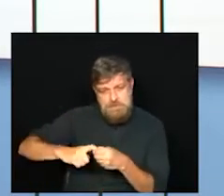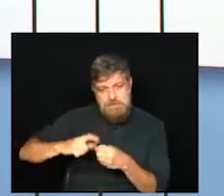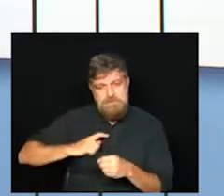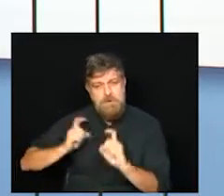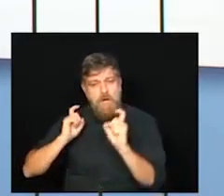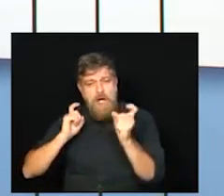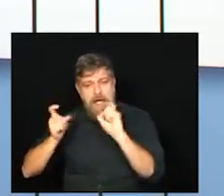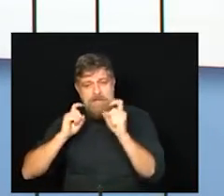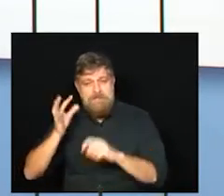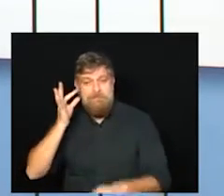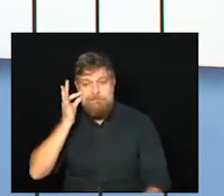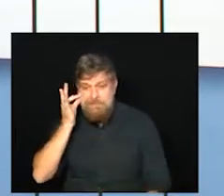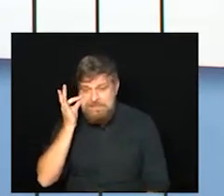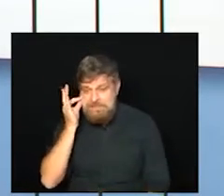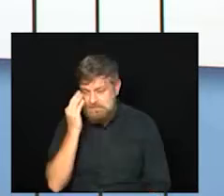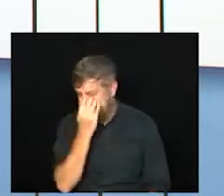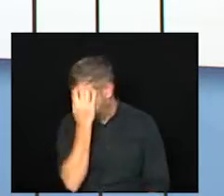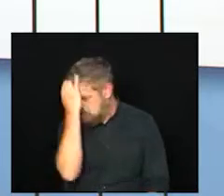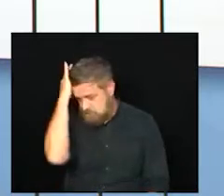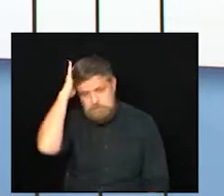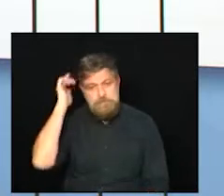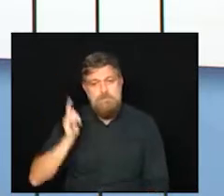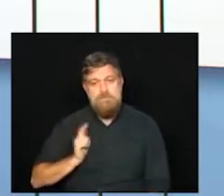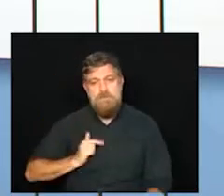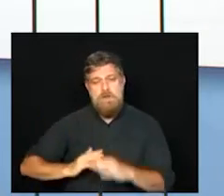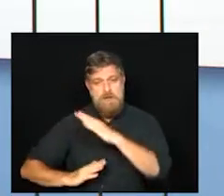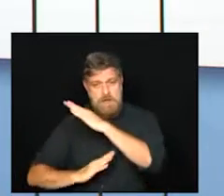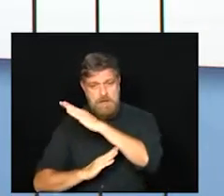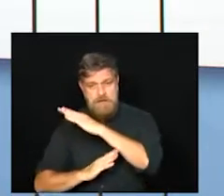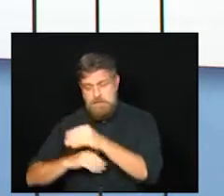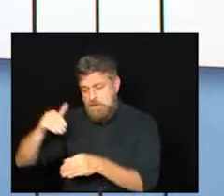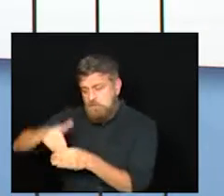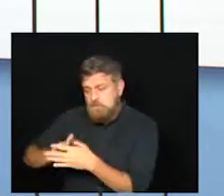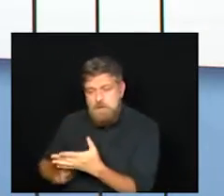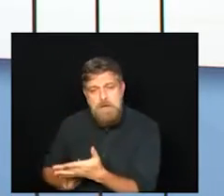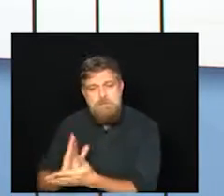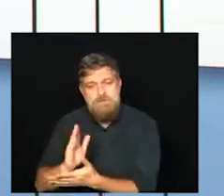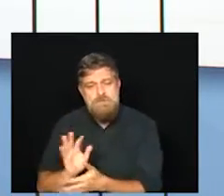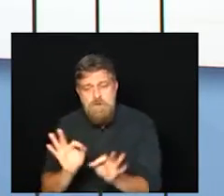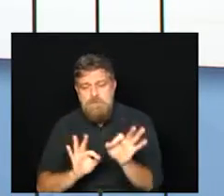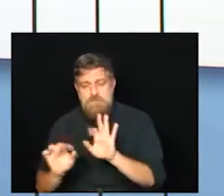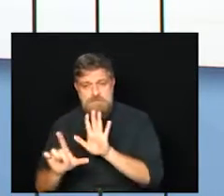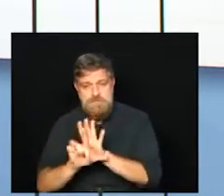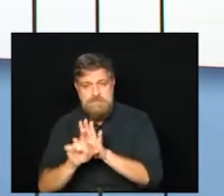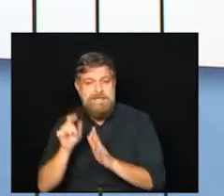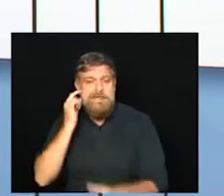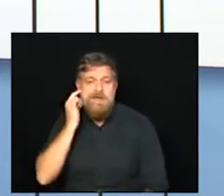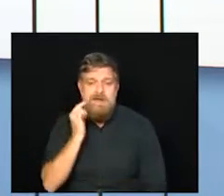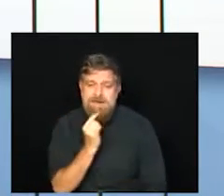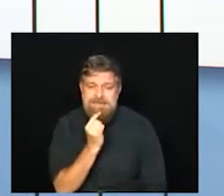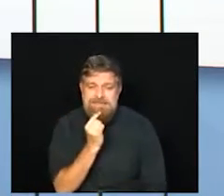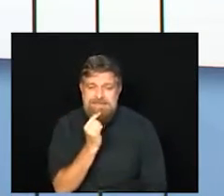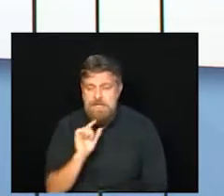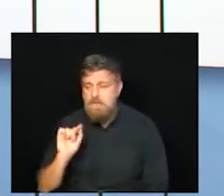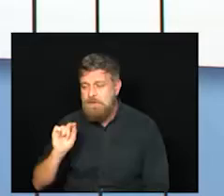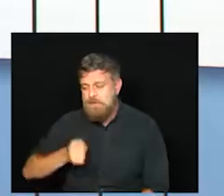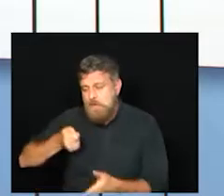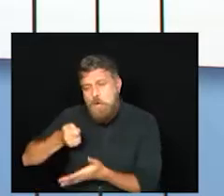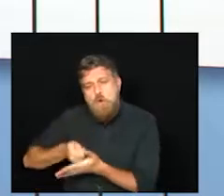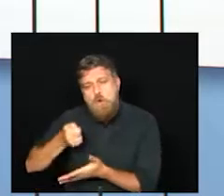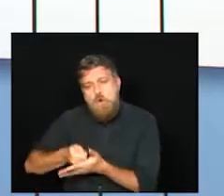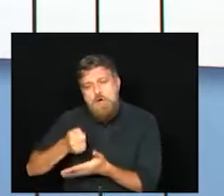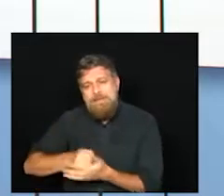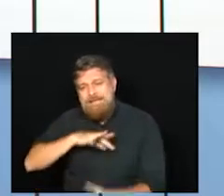as reuniões presenciais e a Câmara aprovou o projeto de lei do vereador Marcelo Silva, que determina